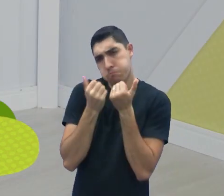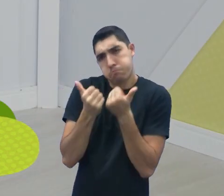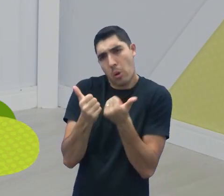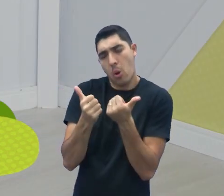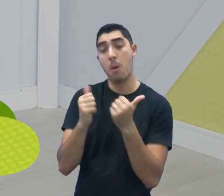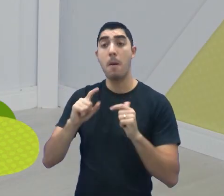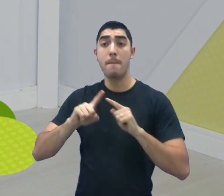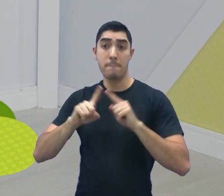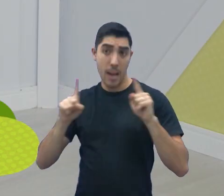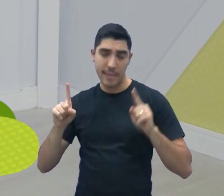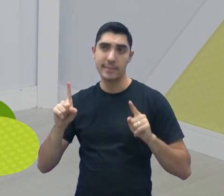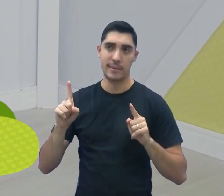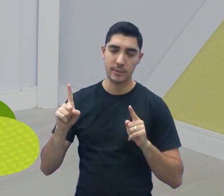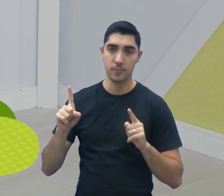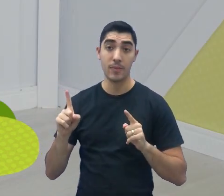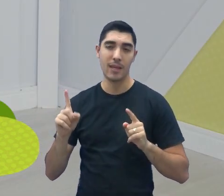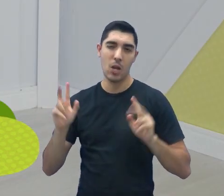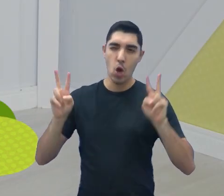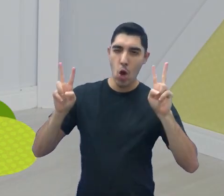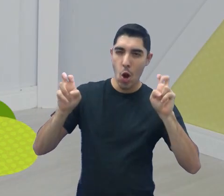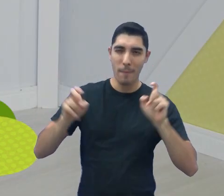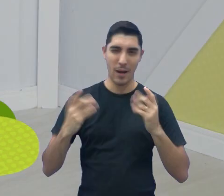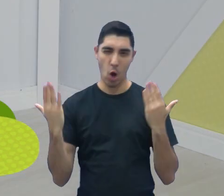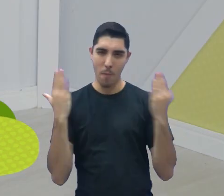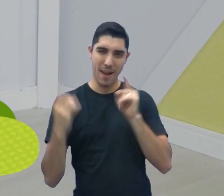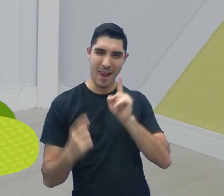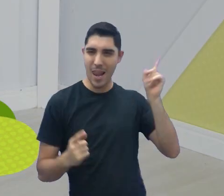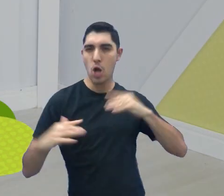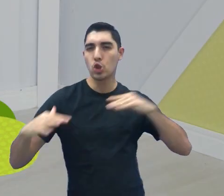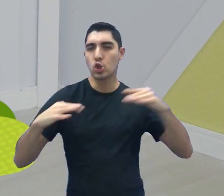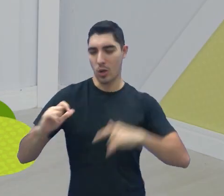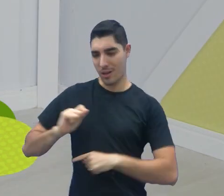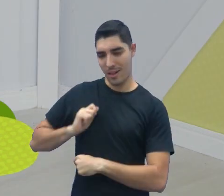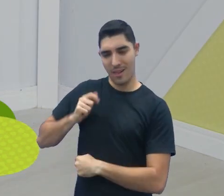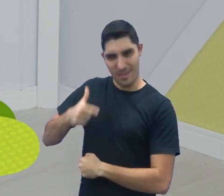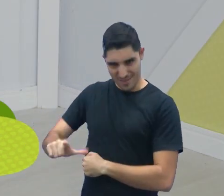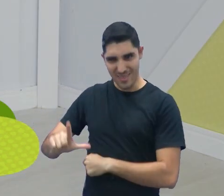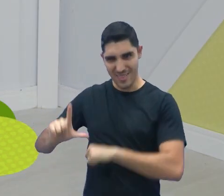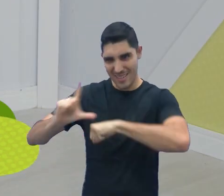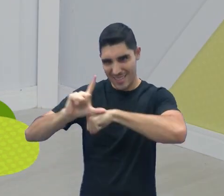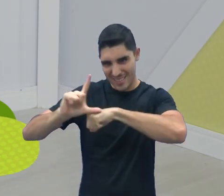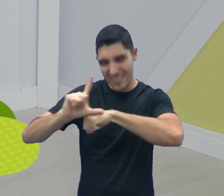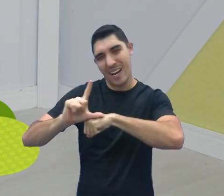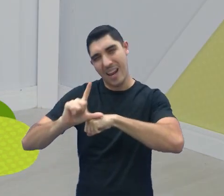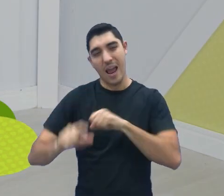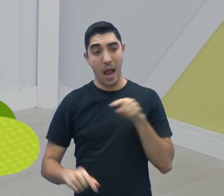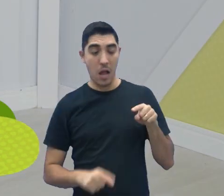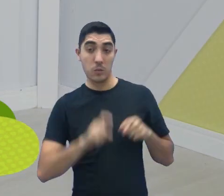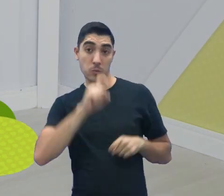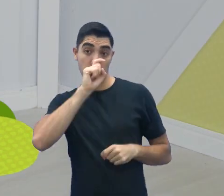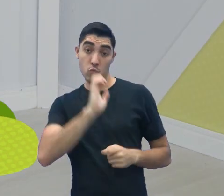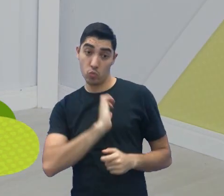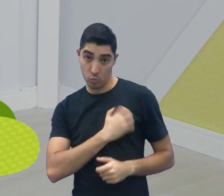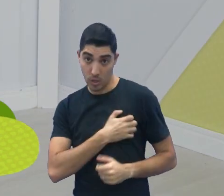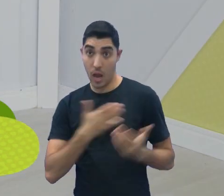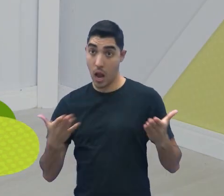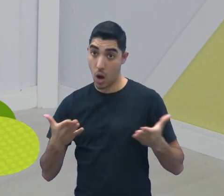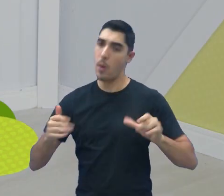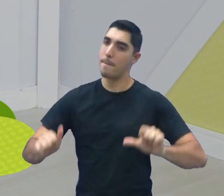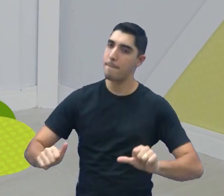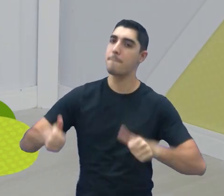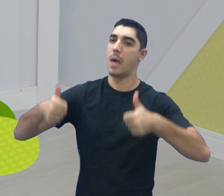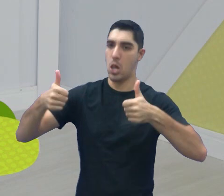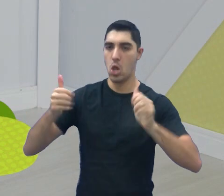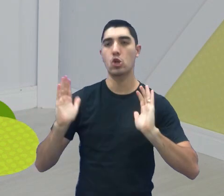foi bom em relação ao que foi em Lins, teve o golaço aí do Carioca, depois o Michel Paulista também foi bem em questão de